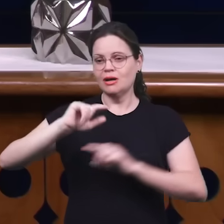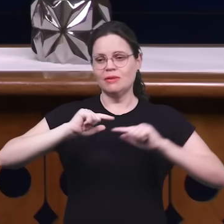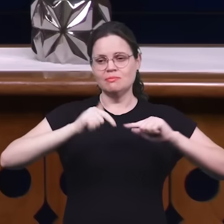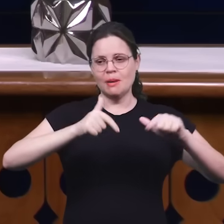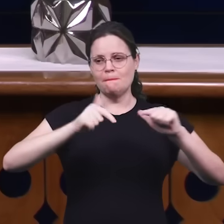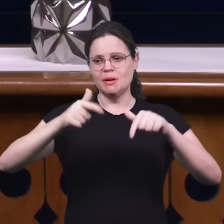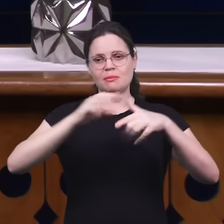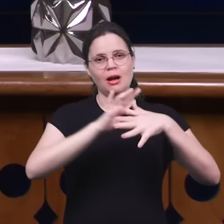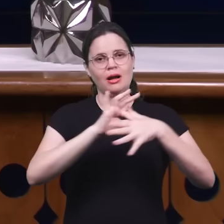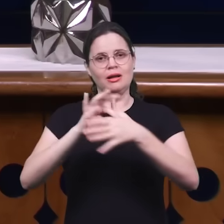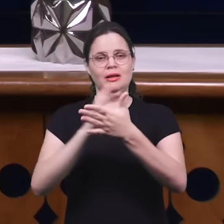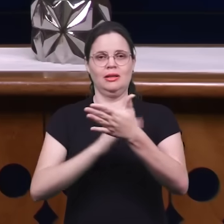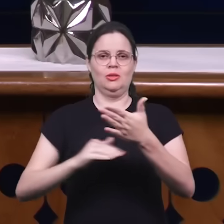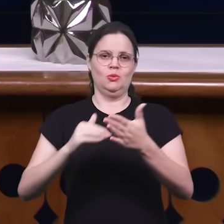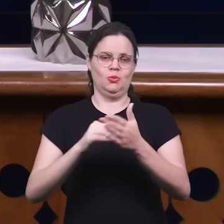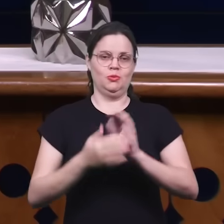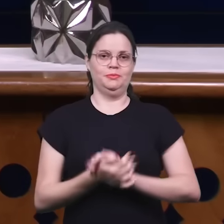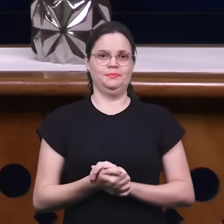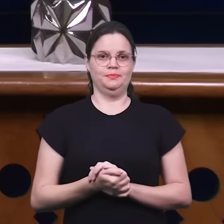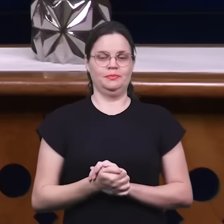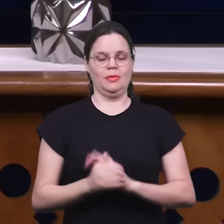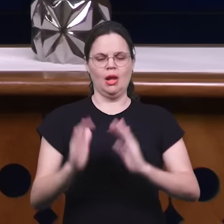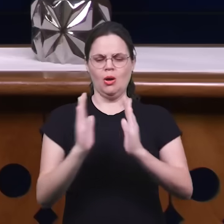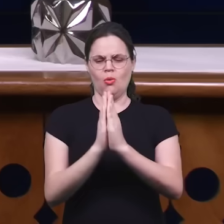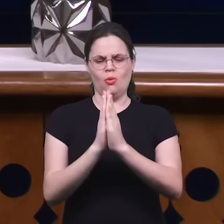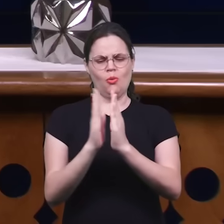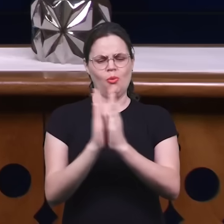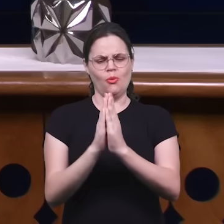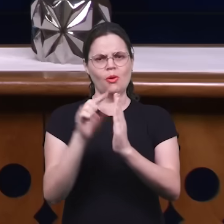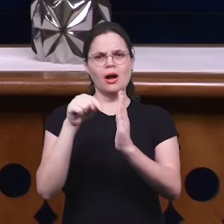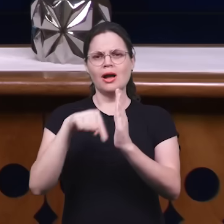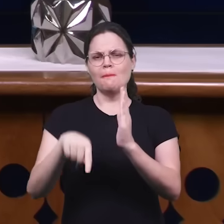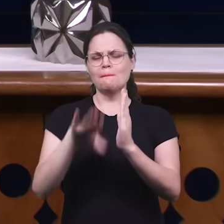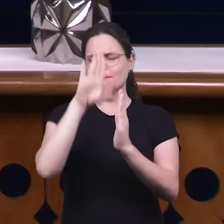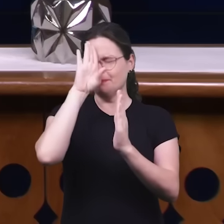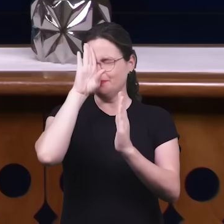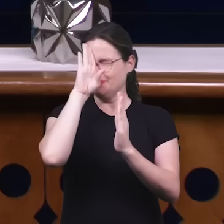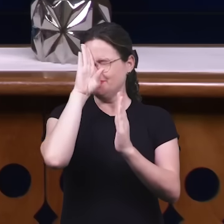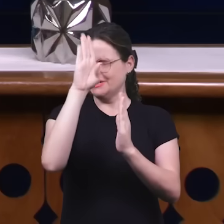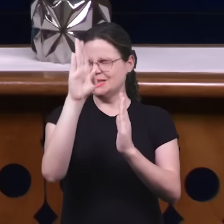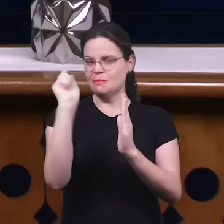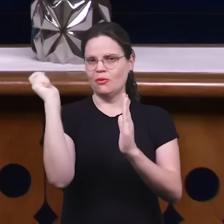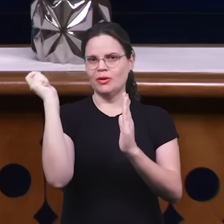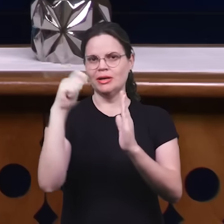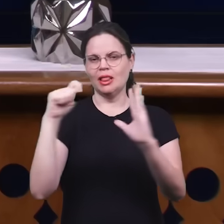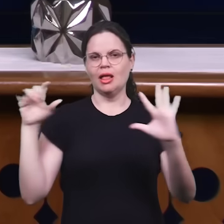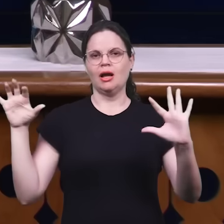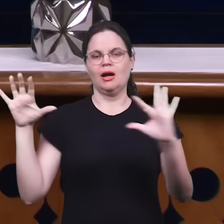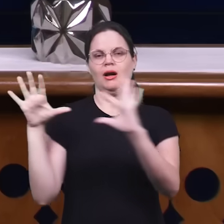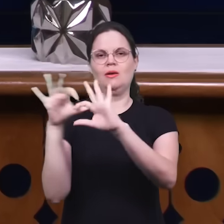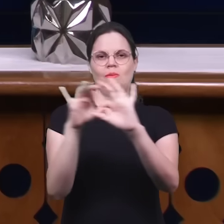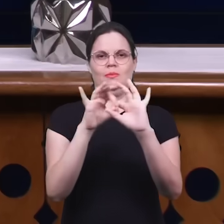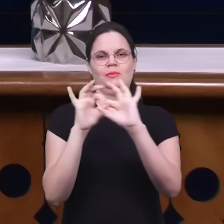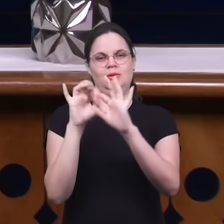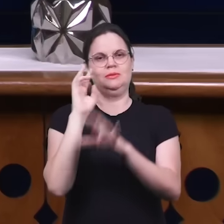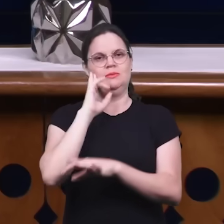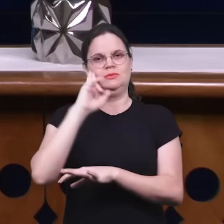A oração é este veículo. A oração é esse veículo que nos leva à comunhão com o